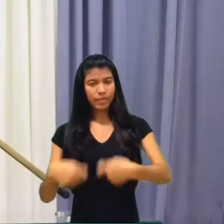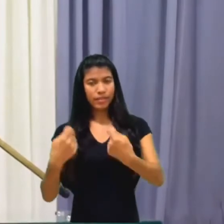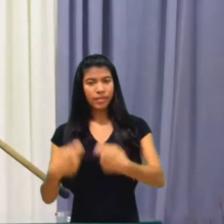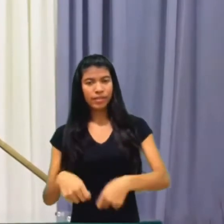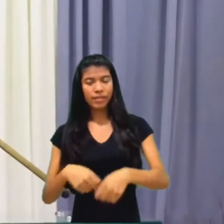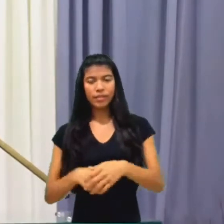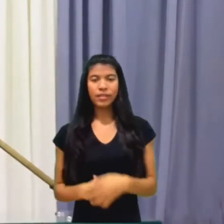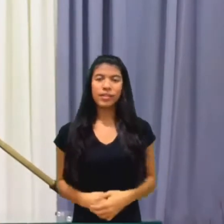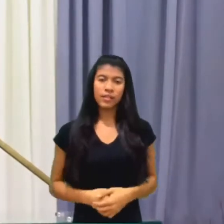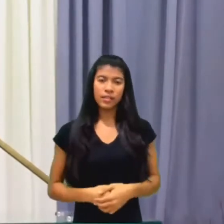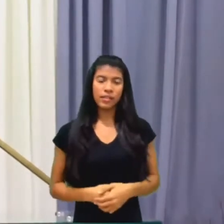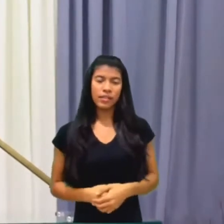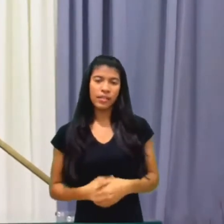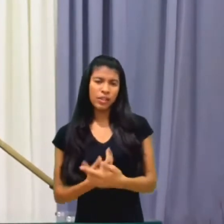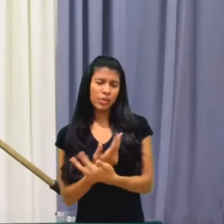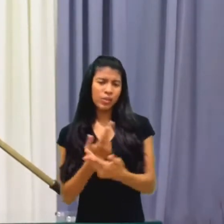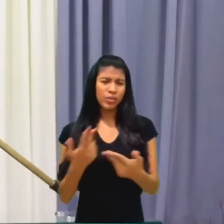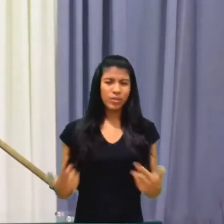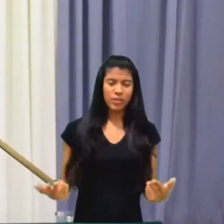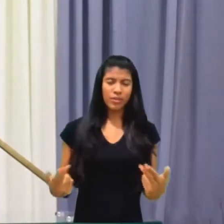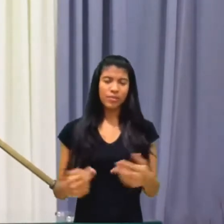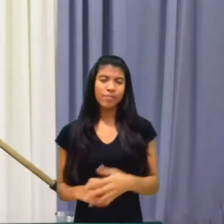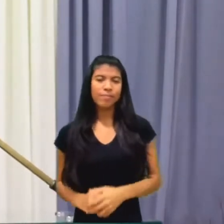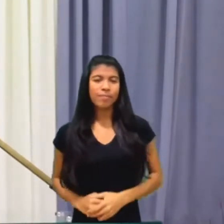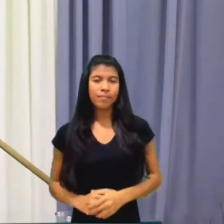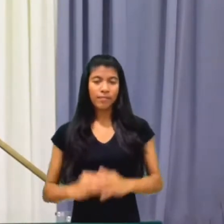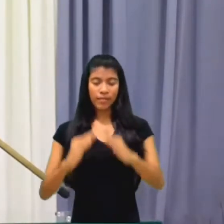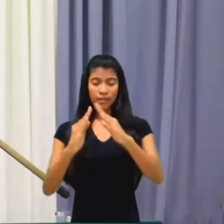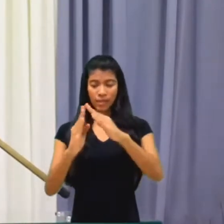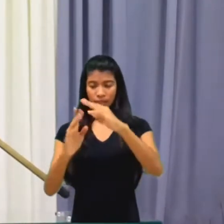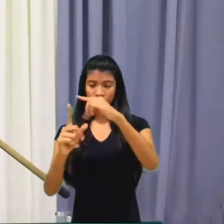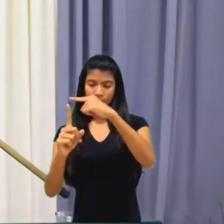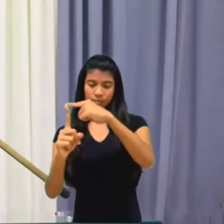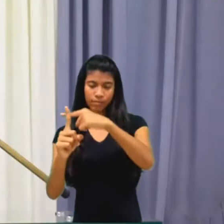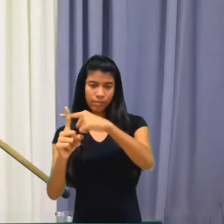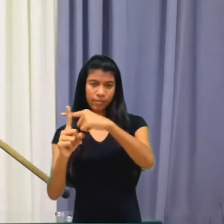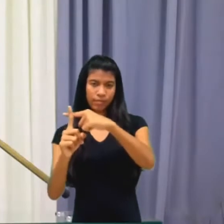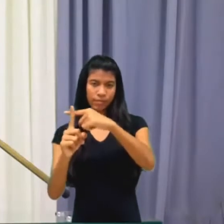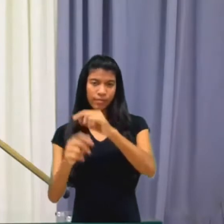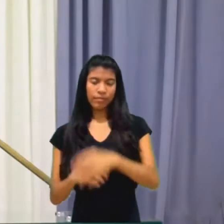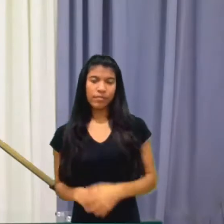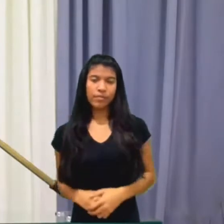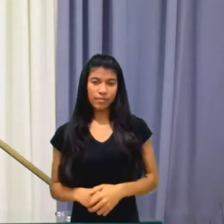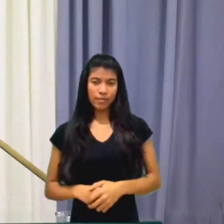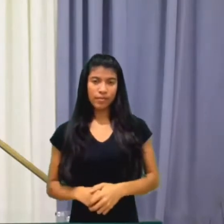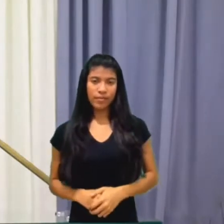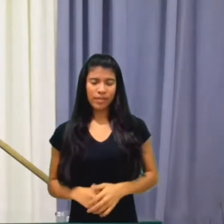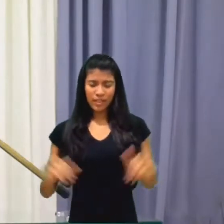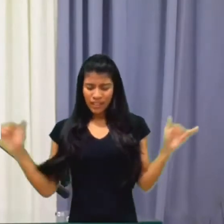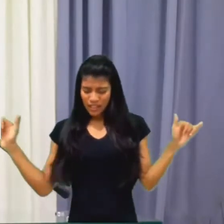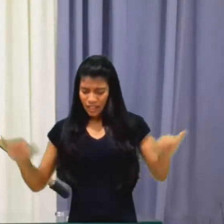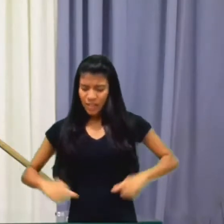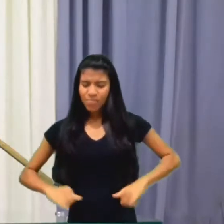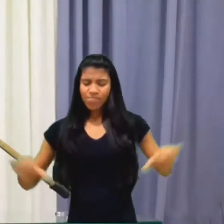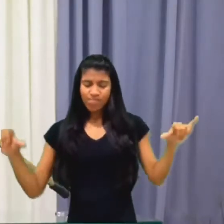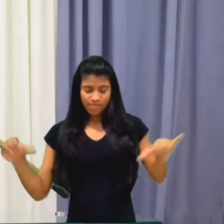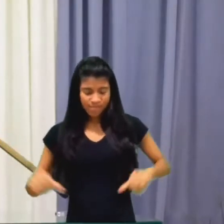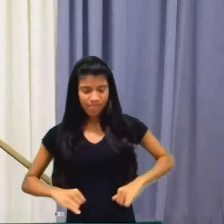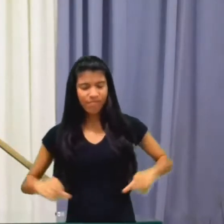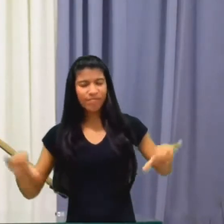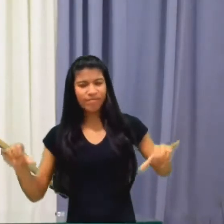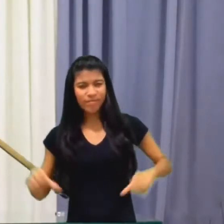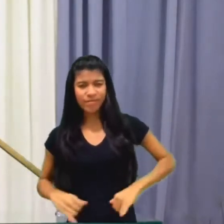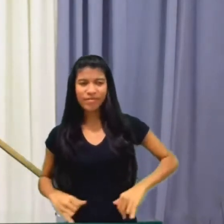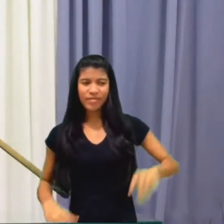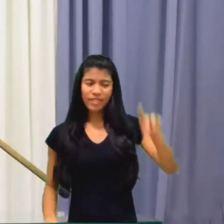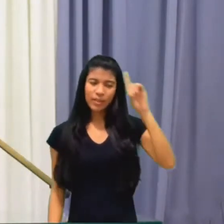algumas coisas. A igreja, na verdade, sofre necessidade em seu dia a